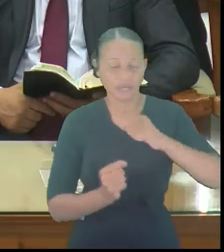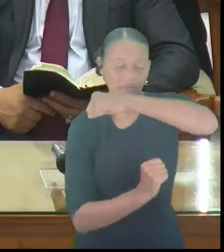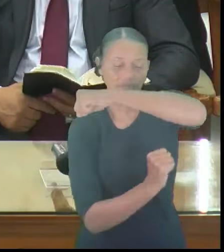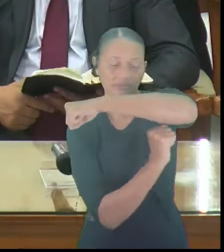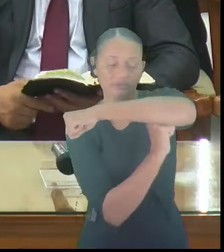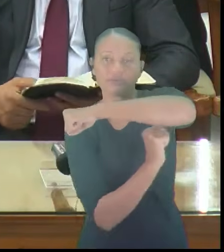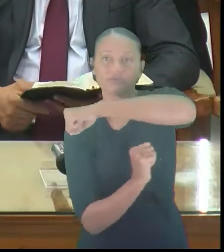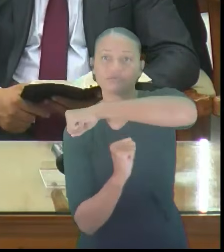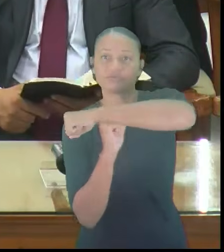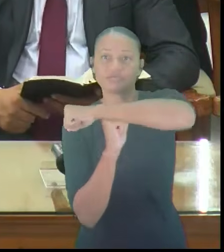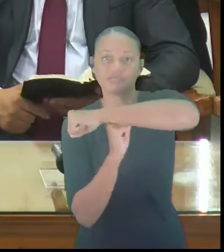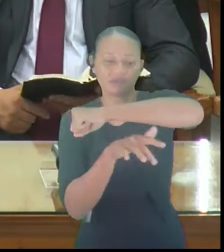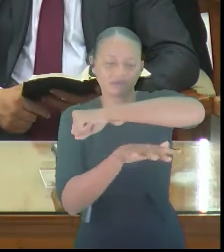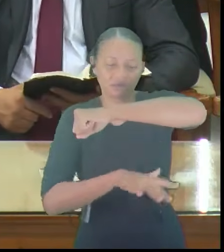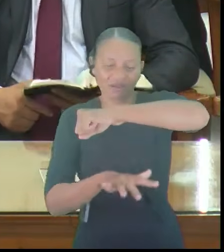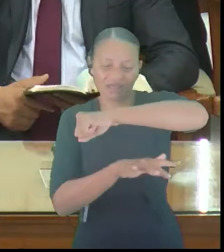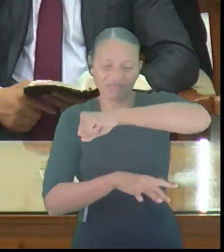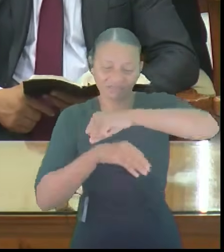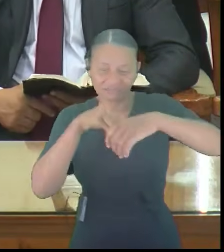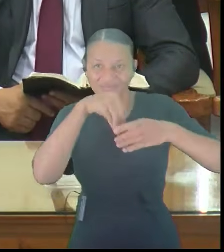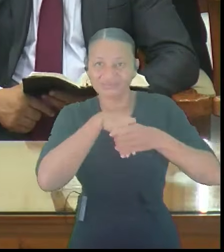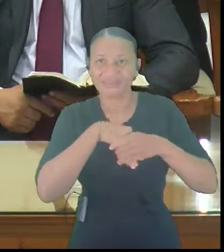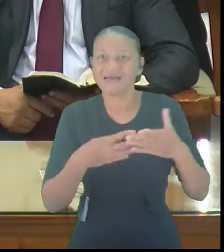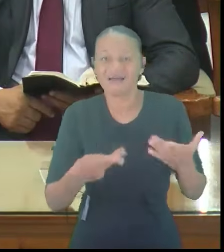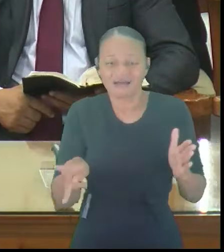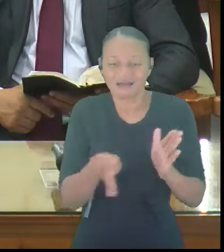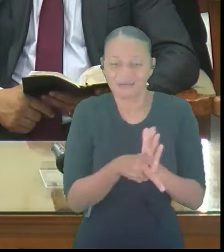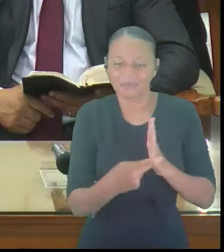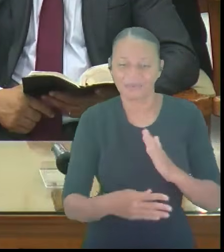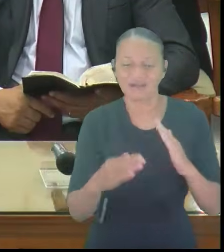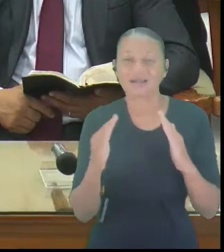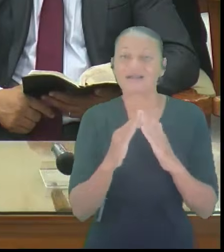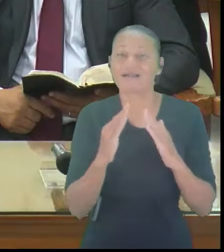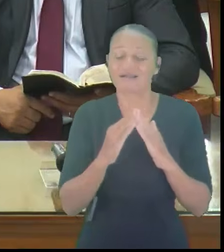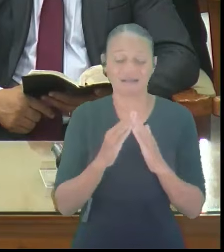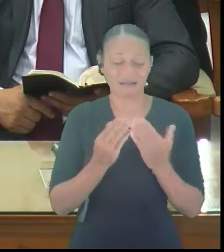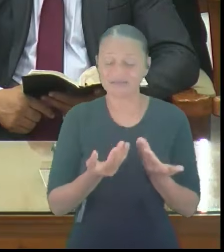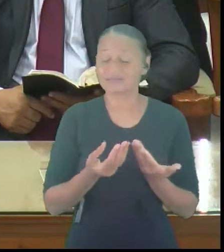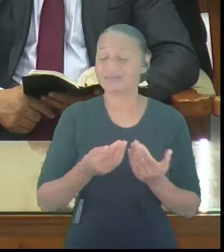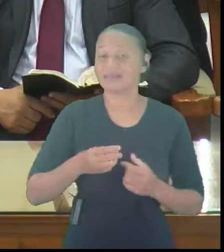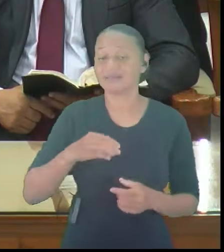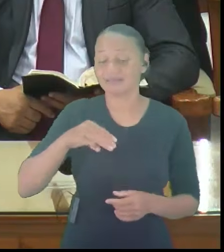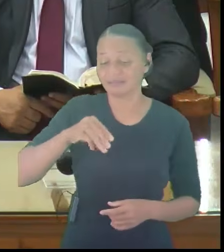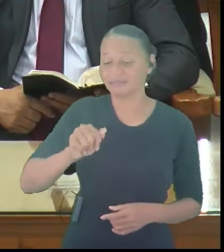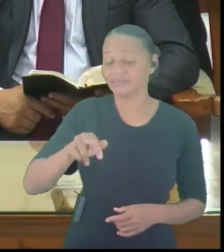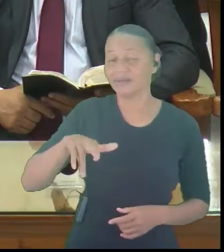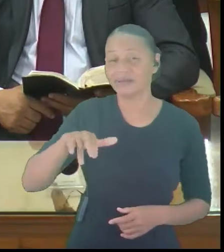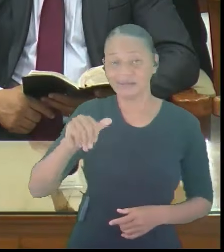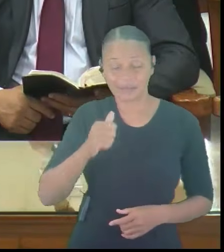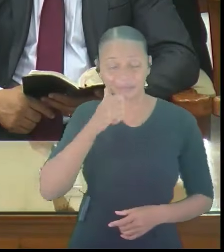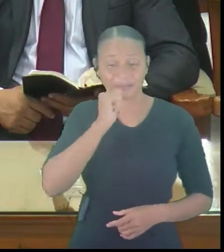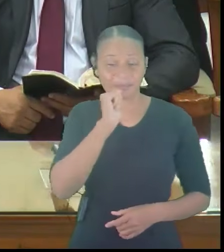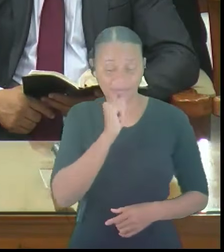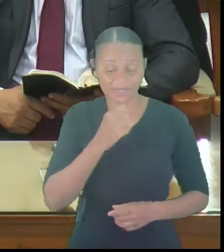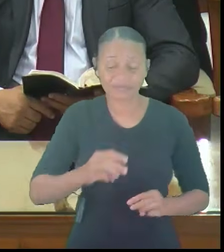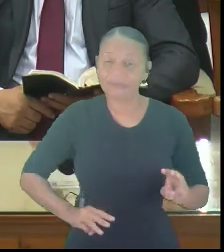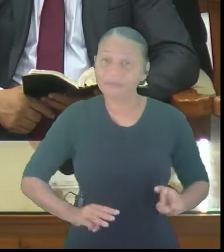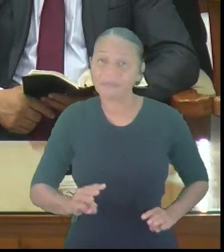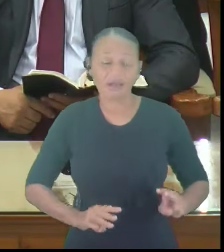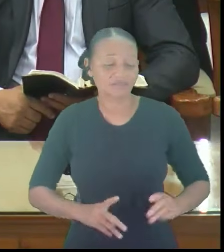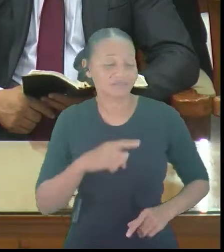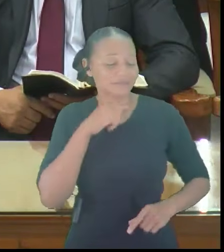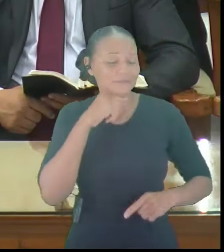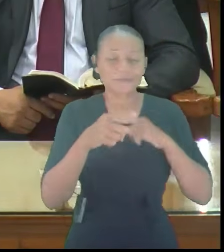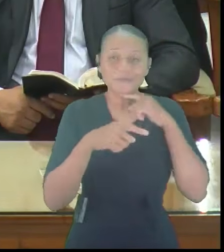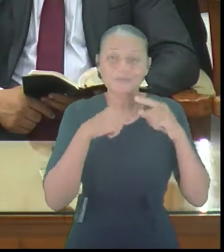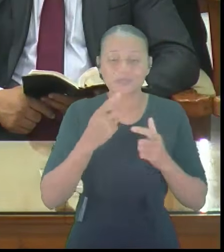cenáculo. A casa de Maria, mãe de João Marcos, era pequena, e eles foram para onde, meus amados irmãos? Eles tiveram que se congregar